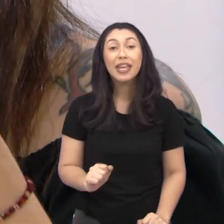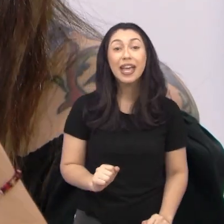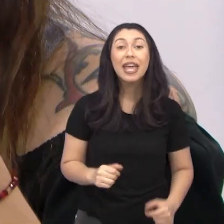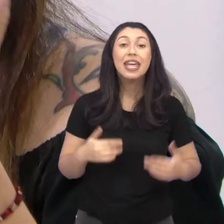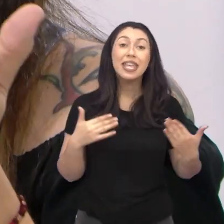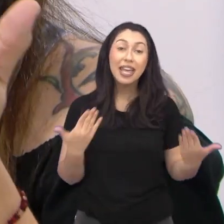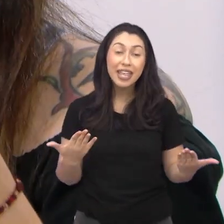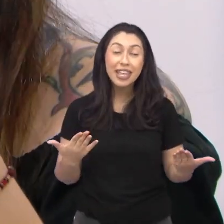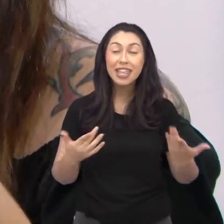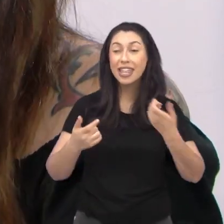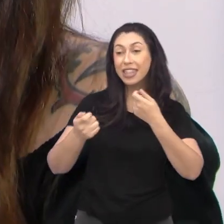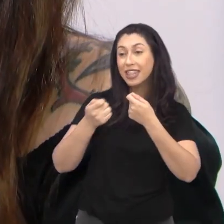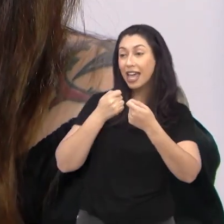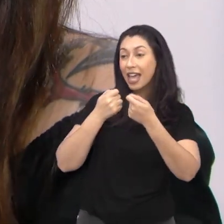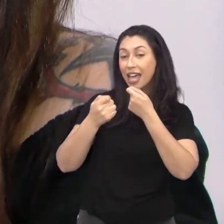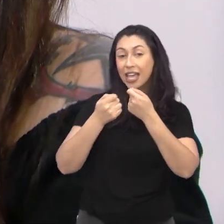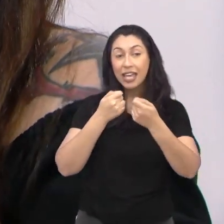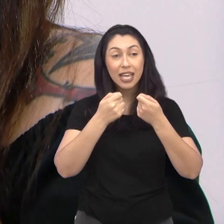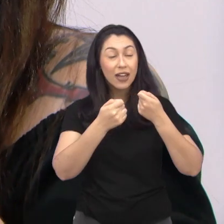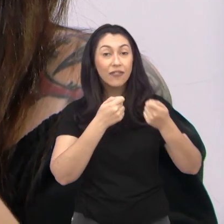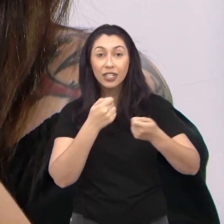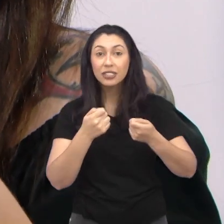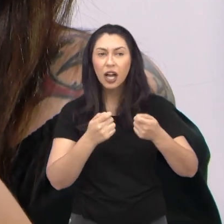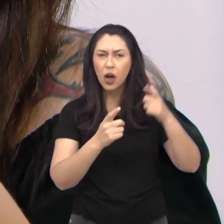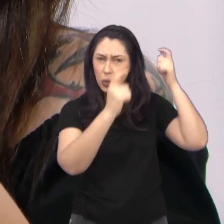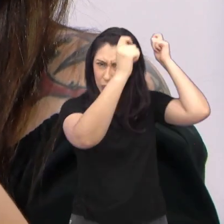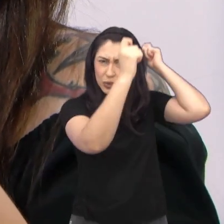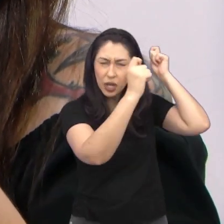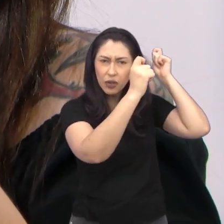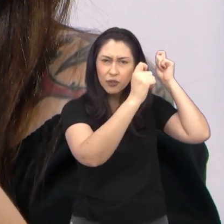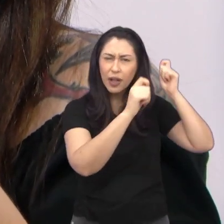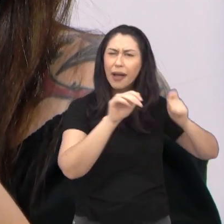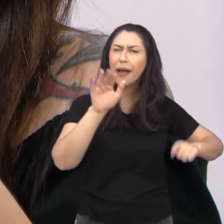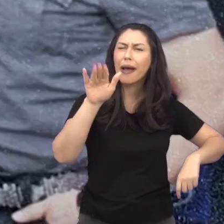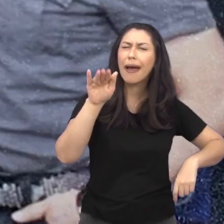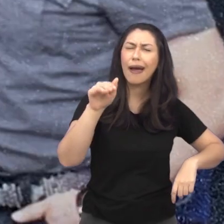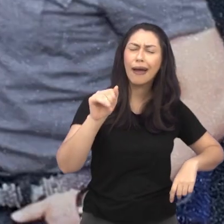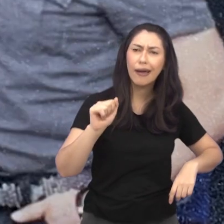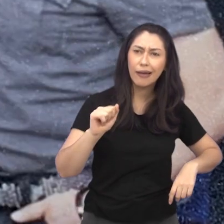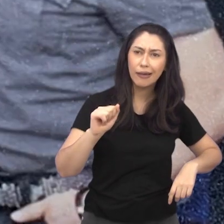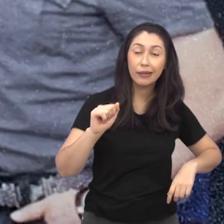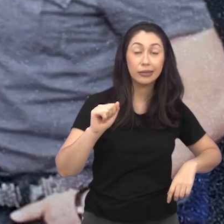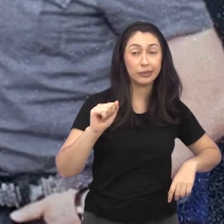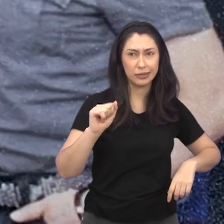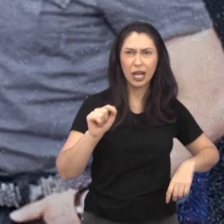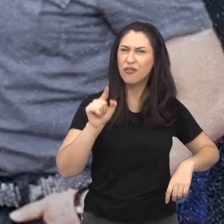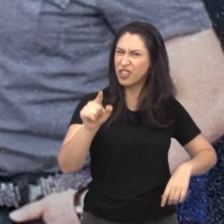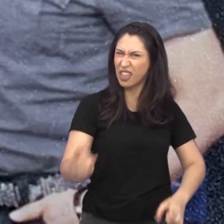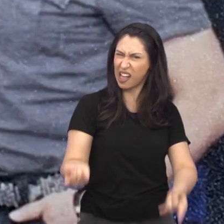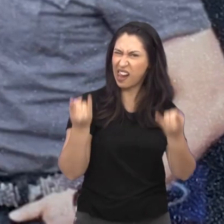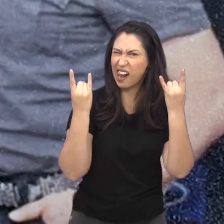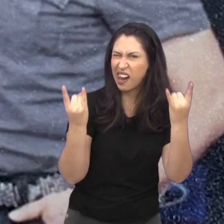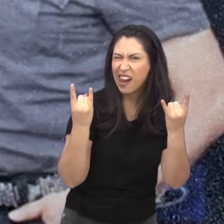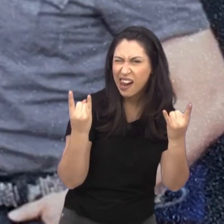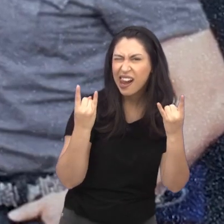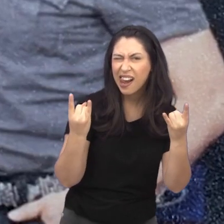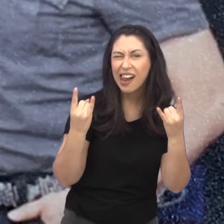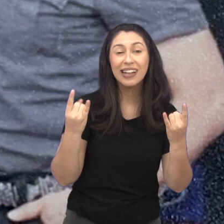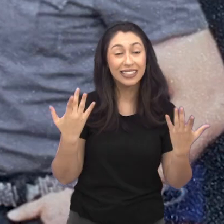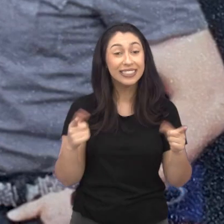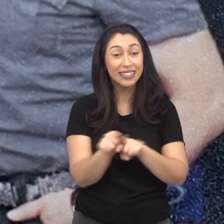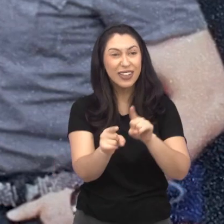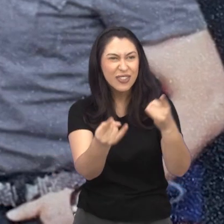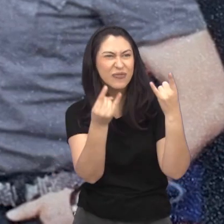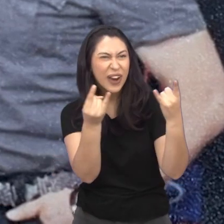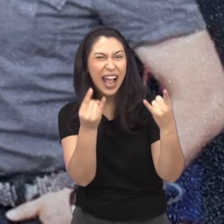meio da entrevista, o Chitão vira pra mim e fala, você é muito rock and roll. E ele faz assim, no